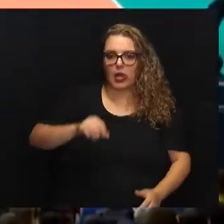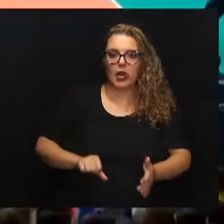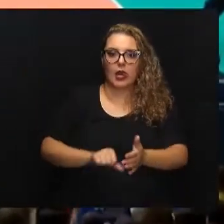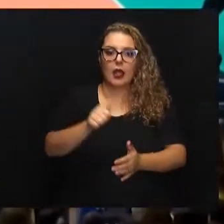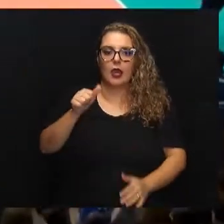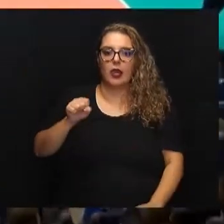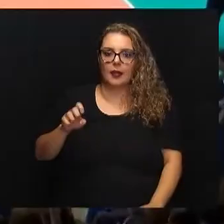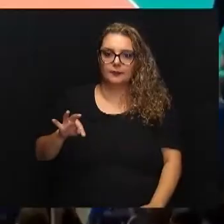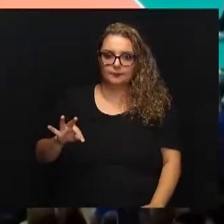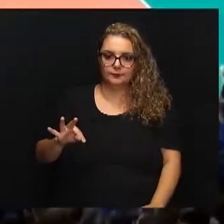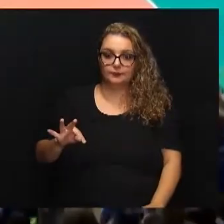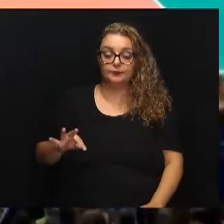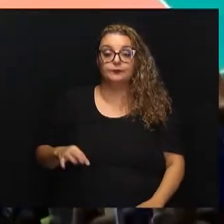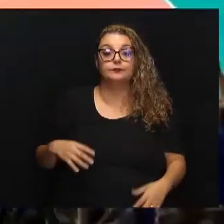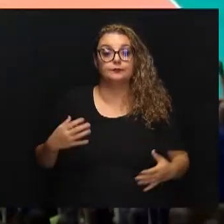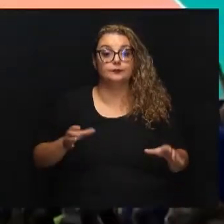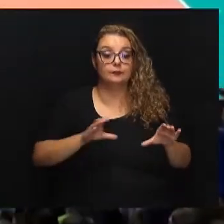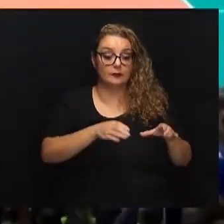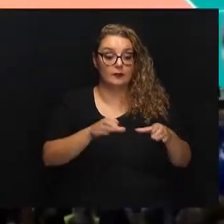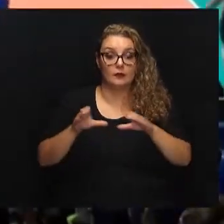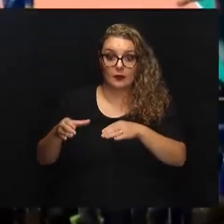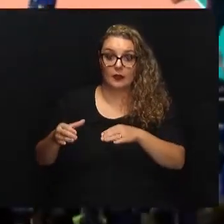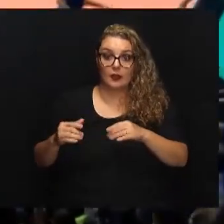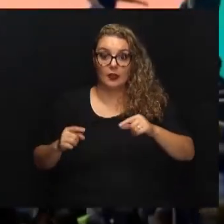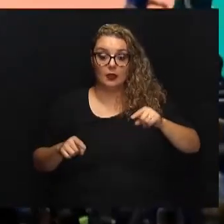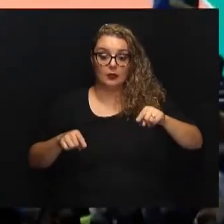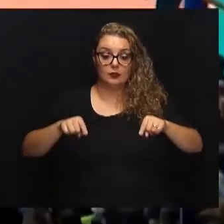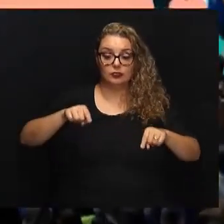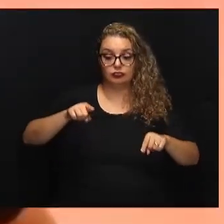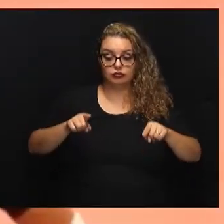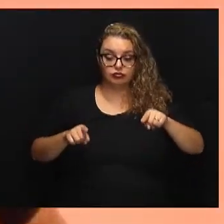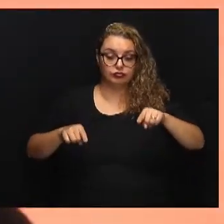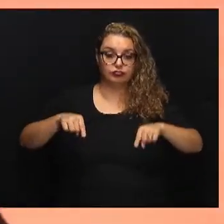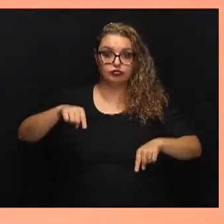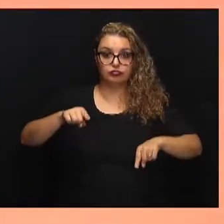set. As equipes foram alternando